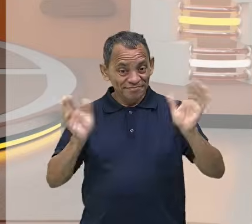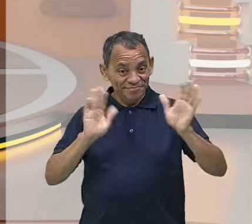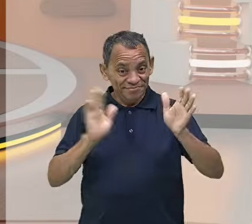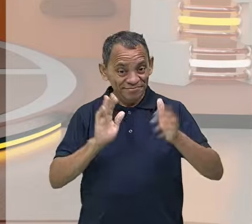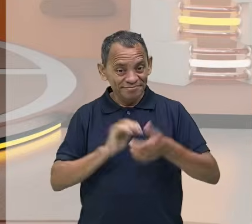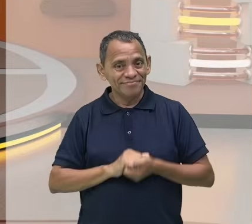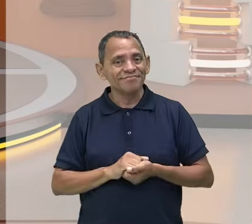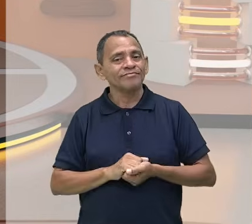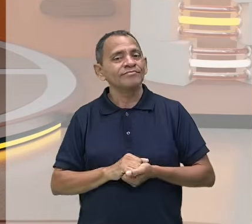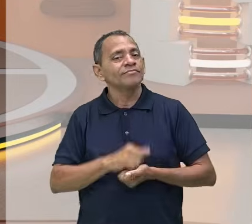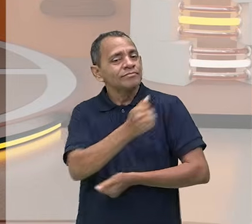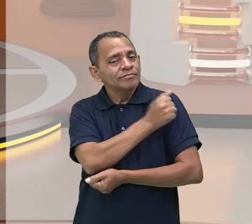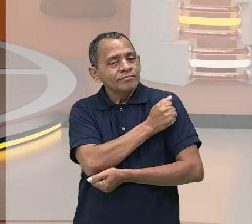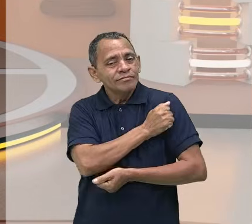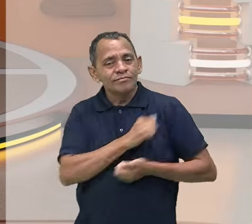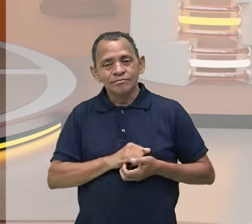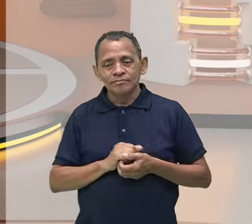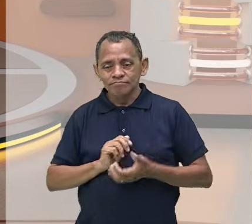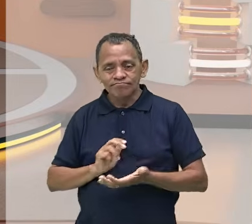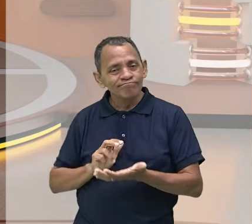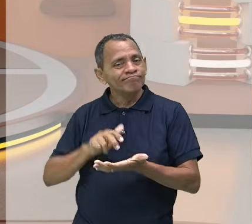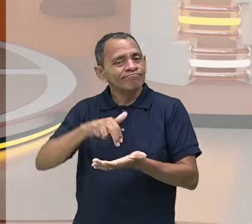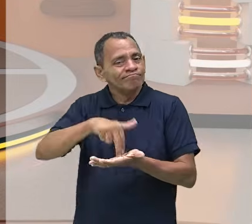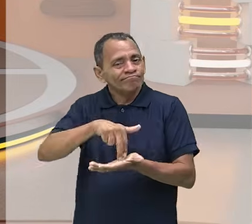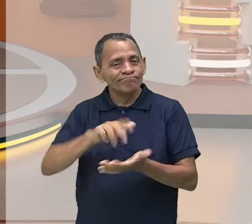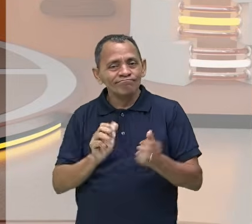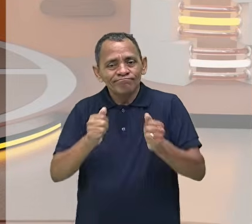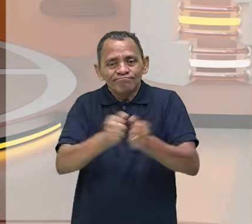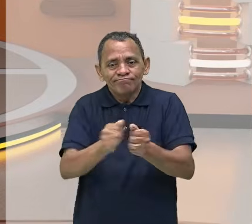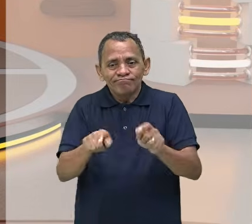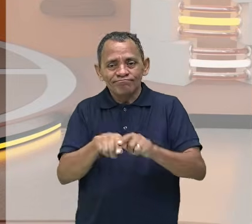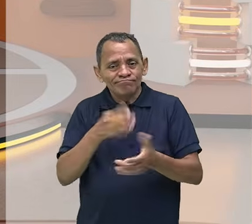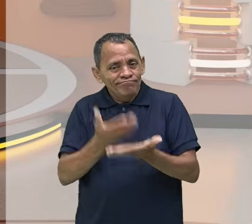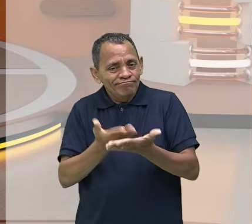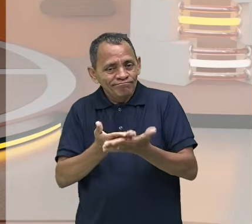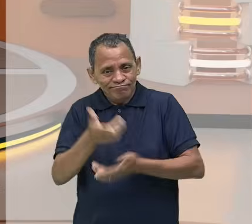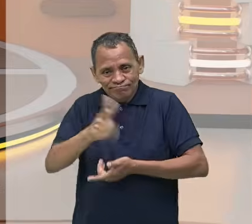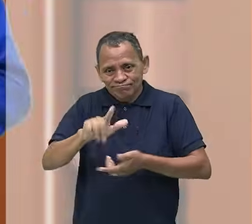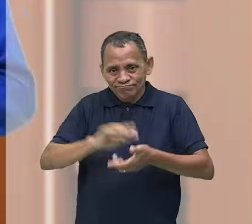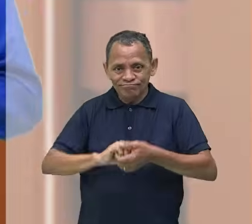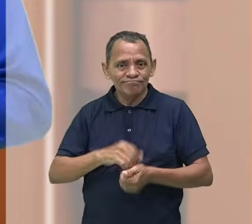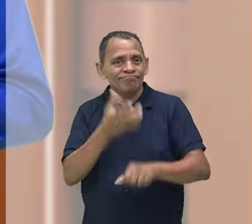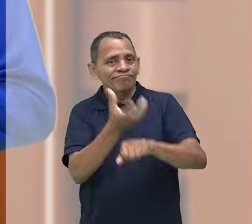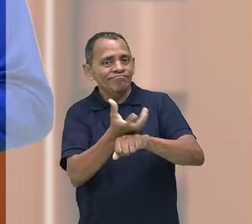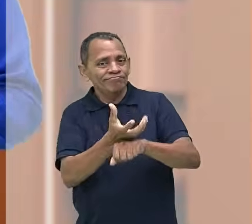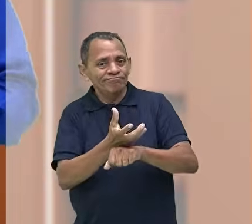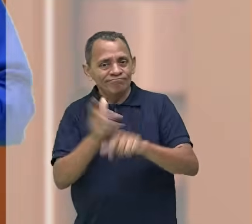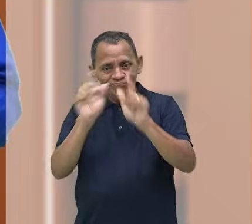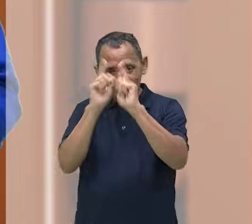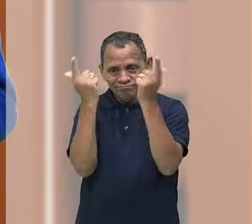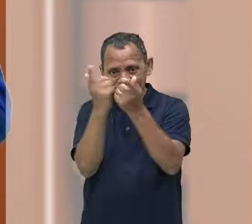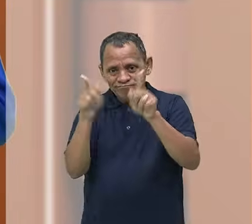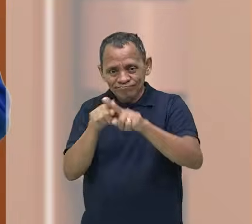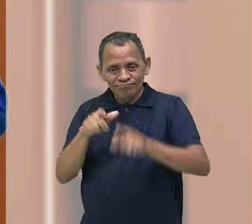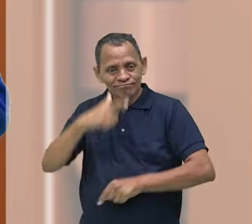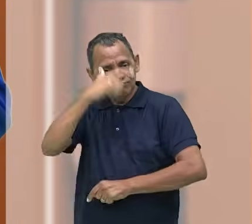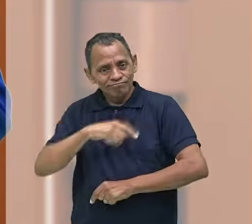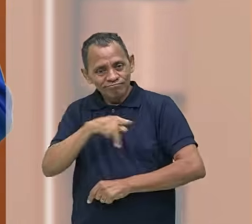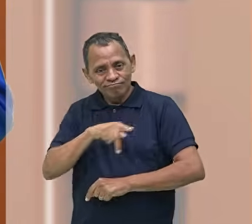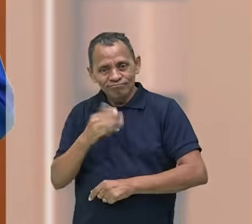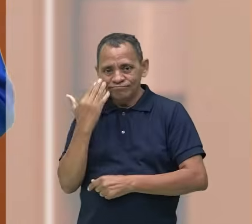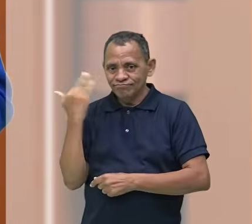todos vocês, estamos aqui reunidos para mais uma aula de Geografia. Eu sou a professora